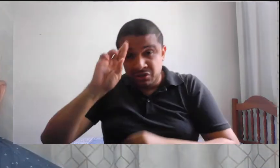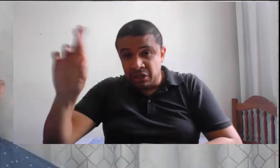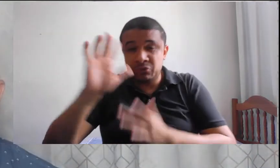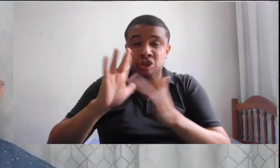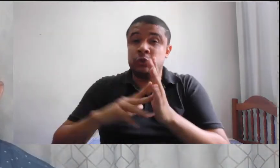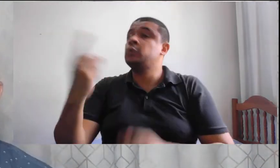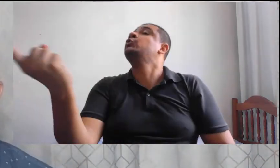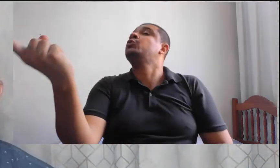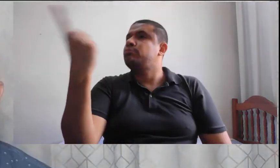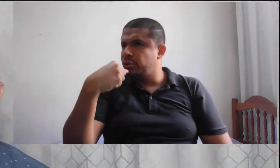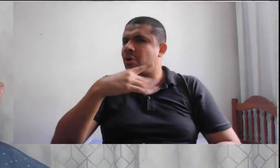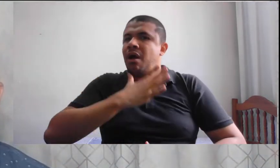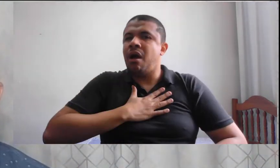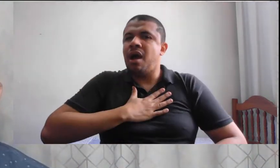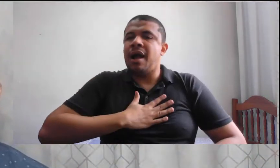ordem.